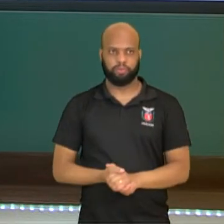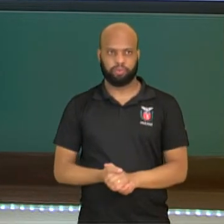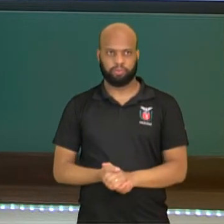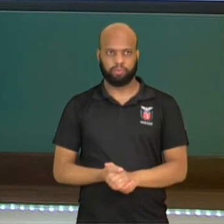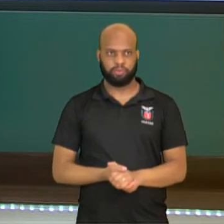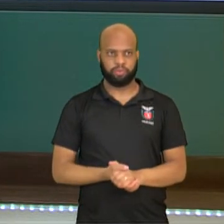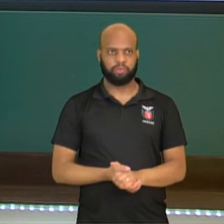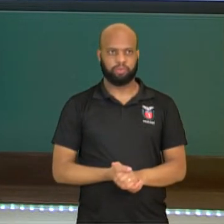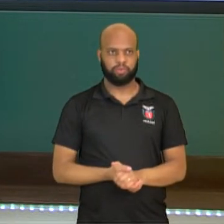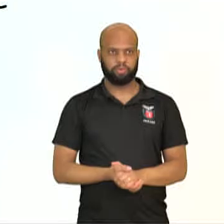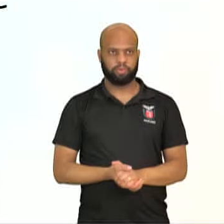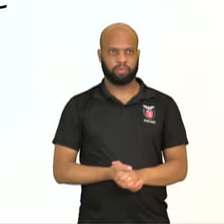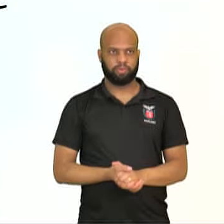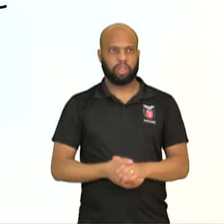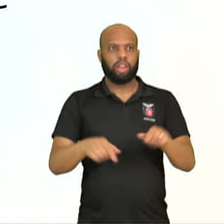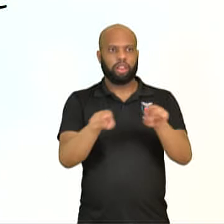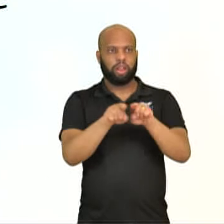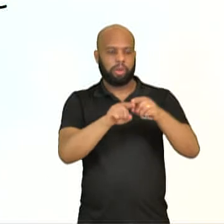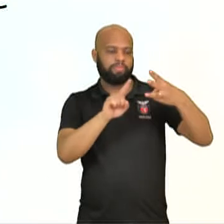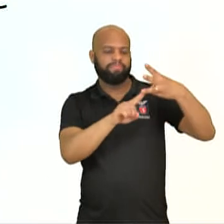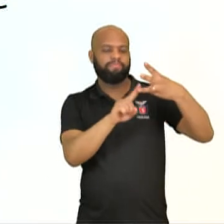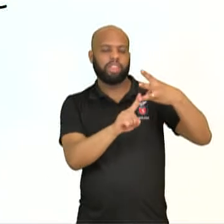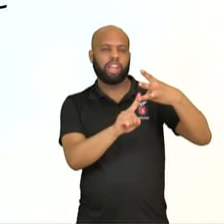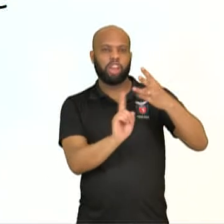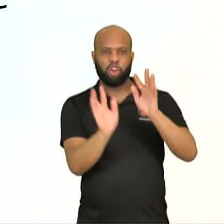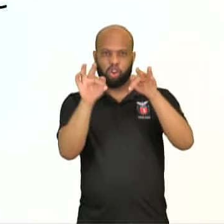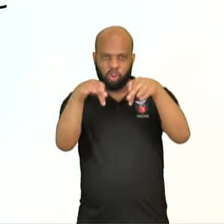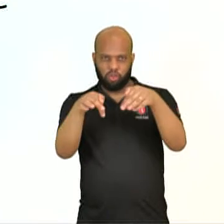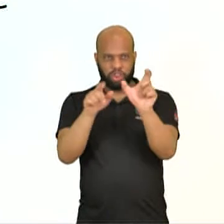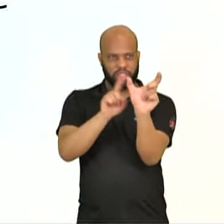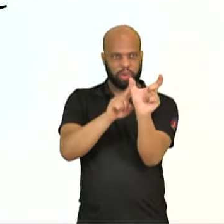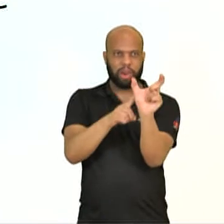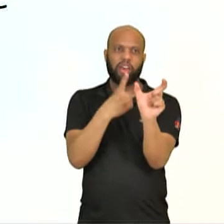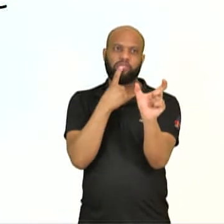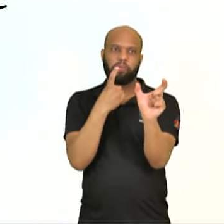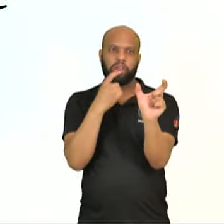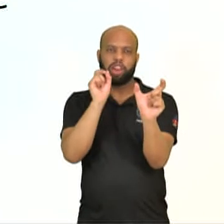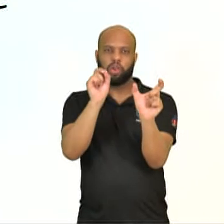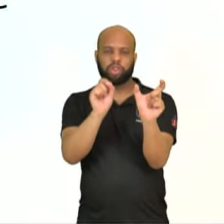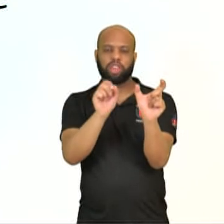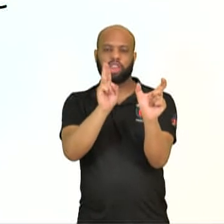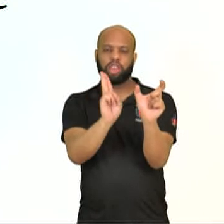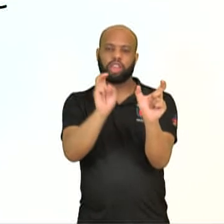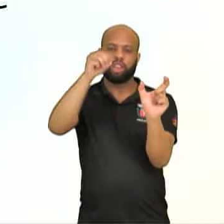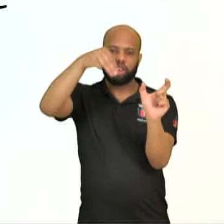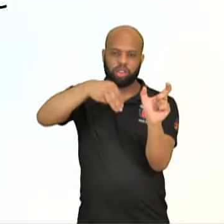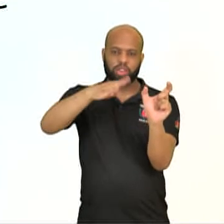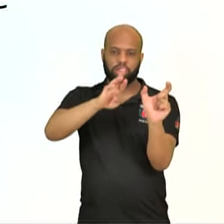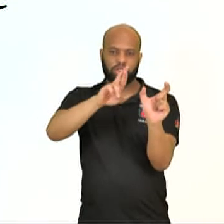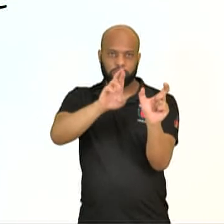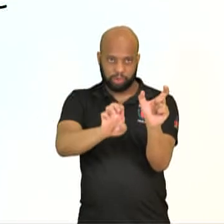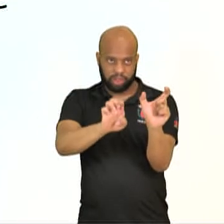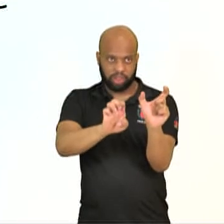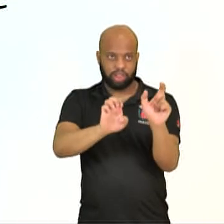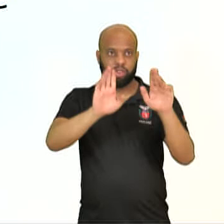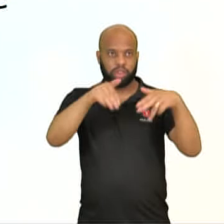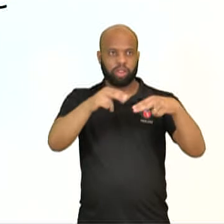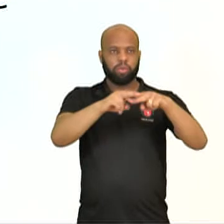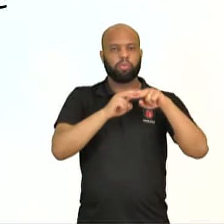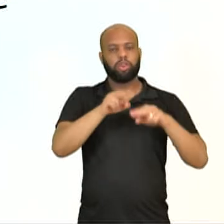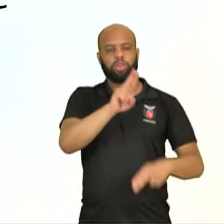lá. Mi hijo tiene la costumbre de comer un dulce después del almuerzo.